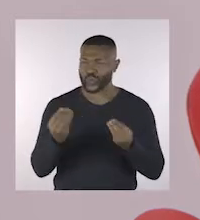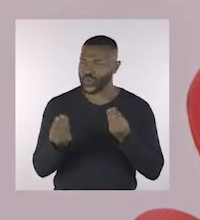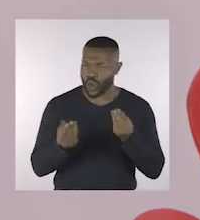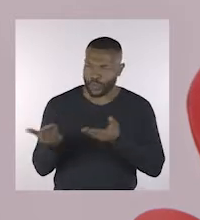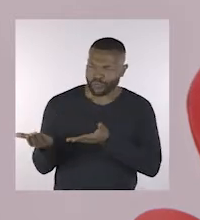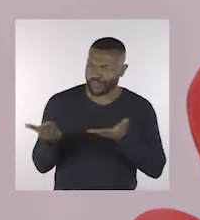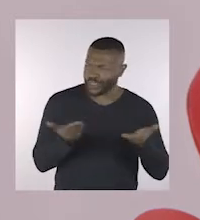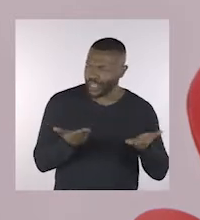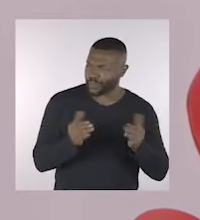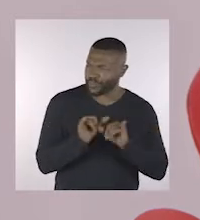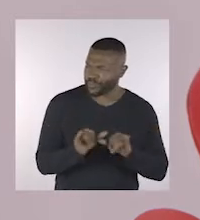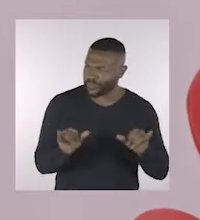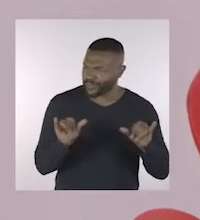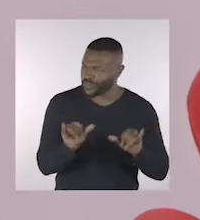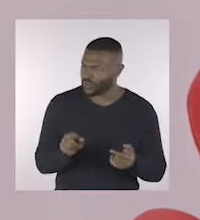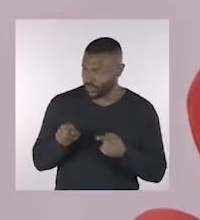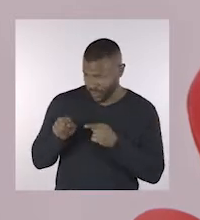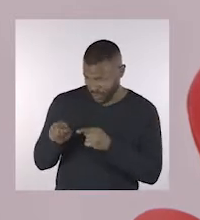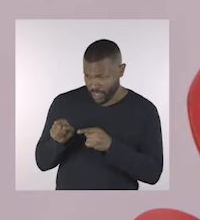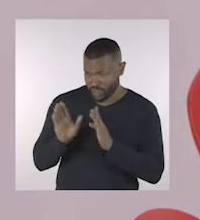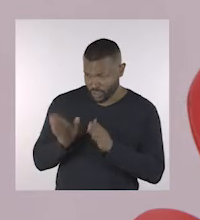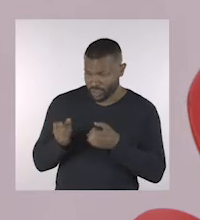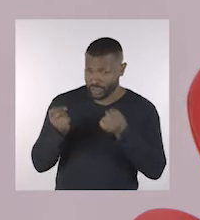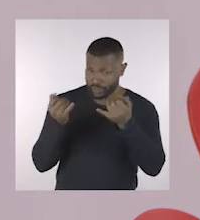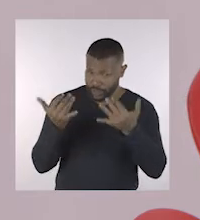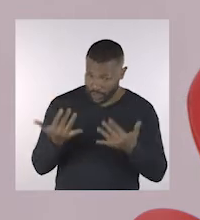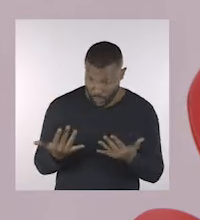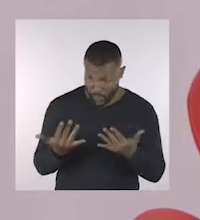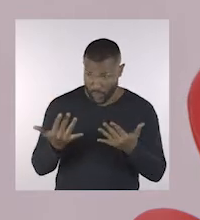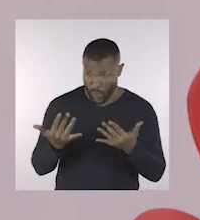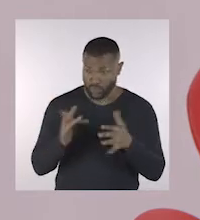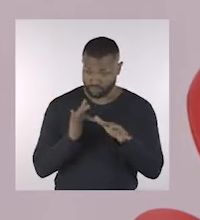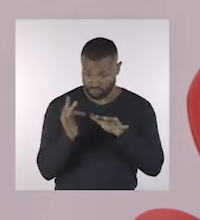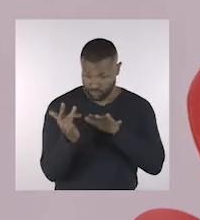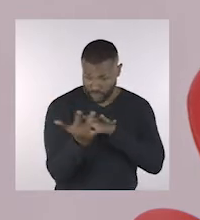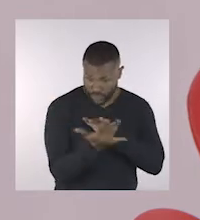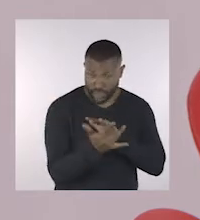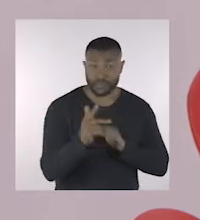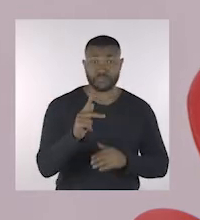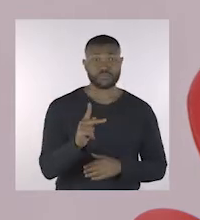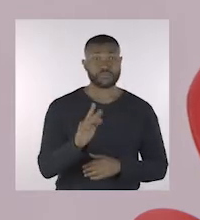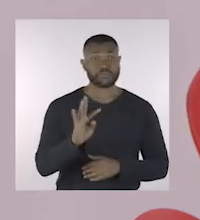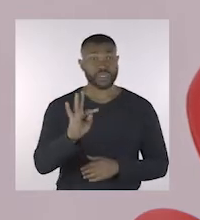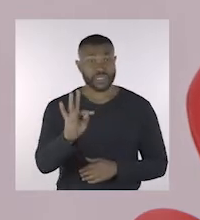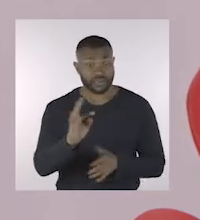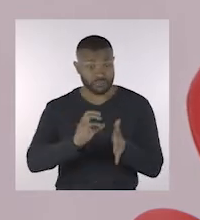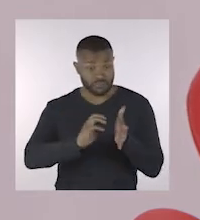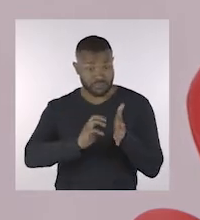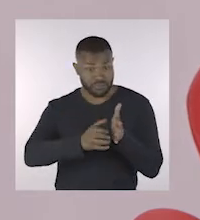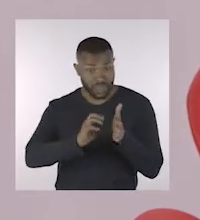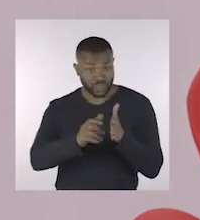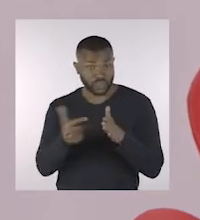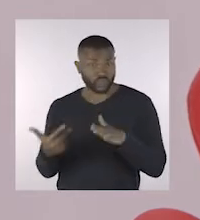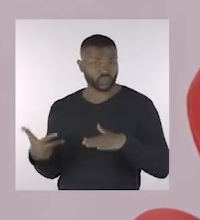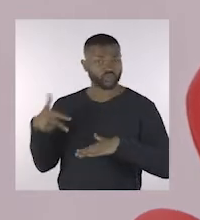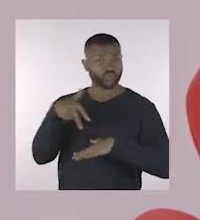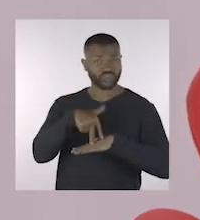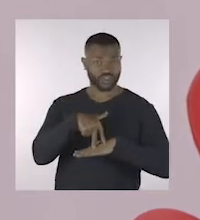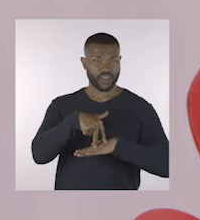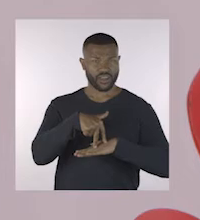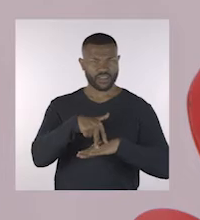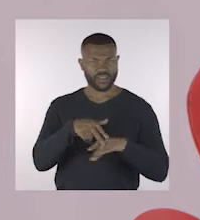tem sido a recepção do Povo com a sua campanha você disse muitas vezes nas suas redes que o PT é um partido de